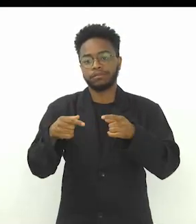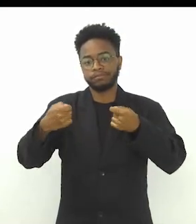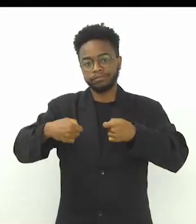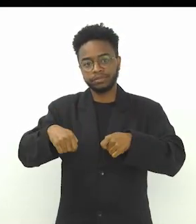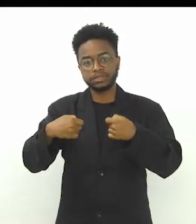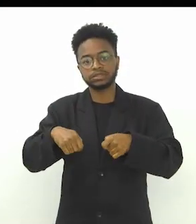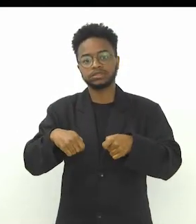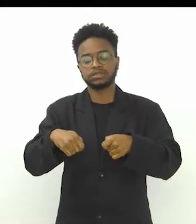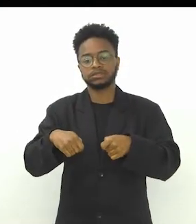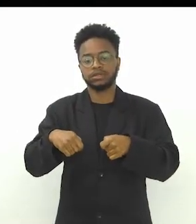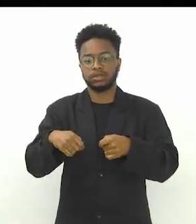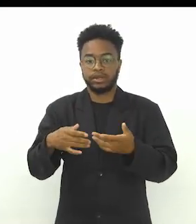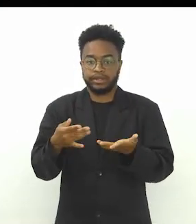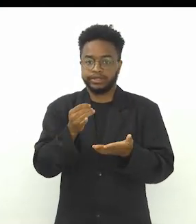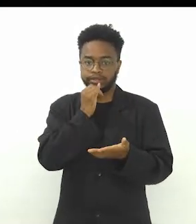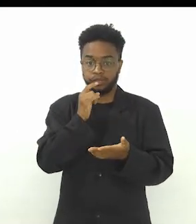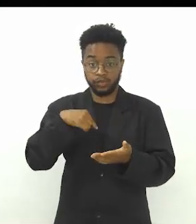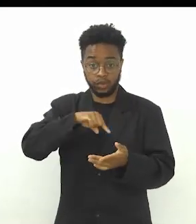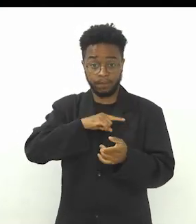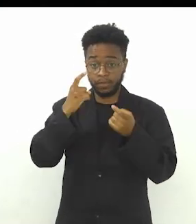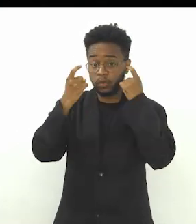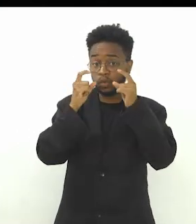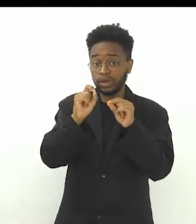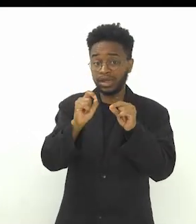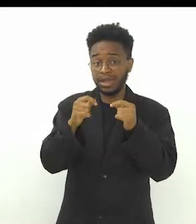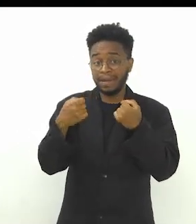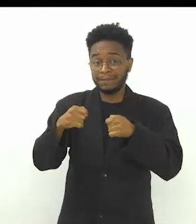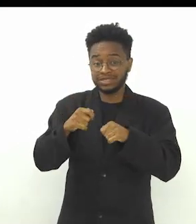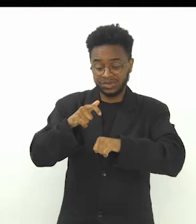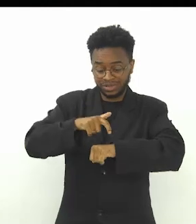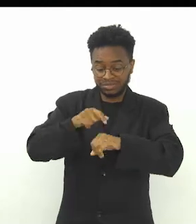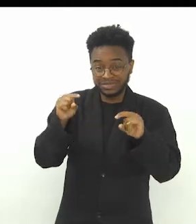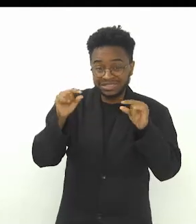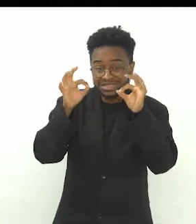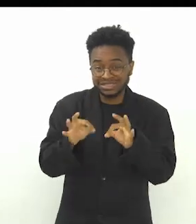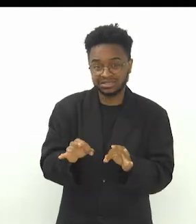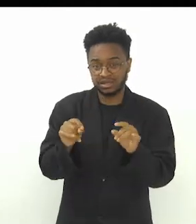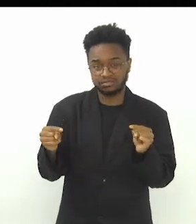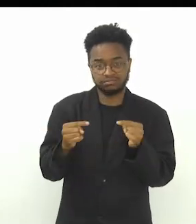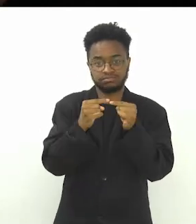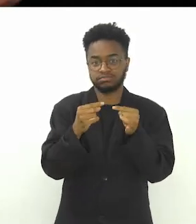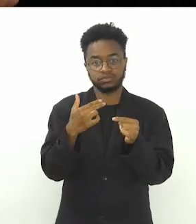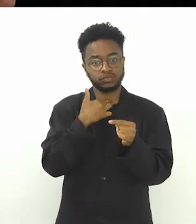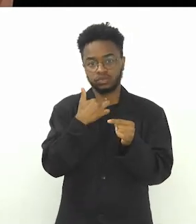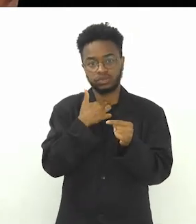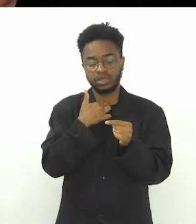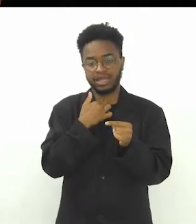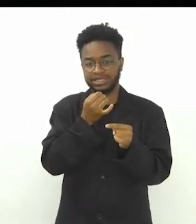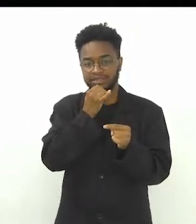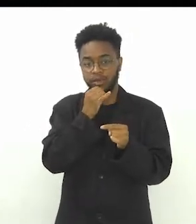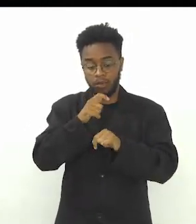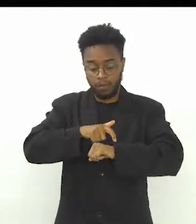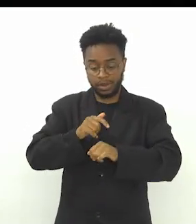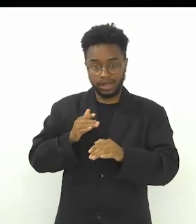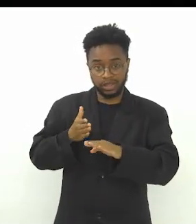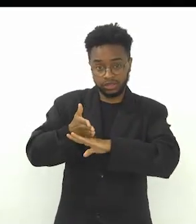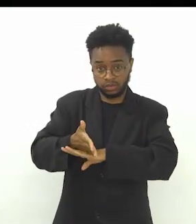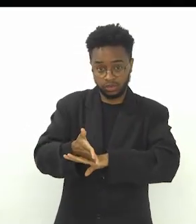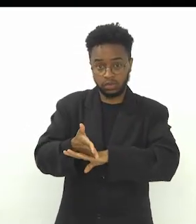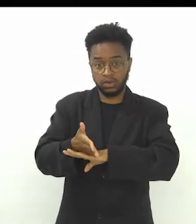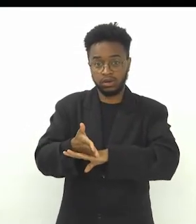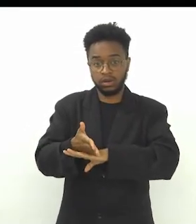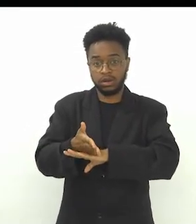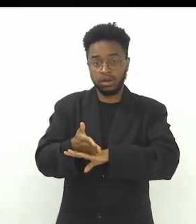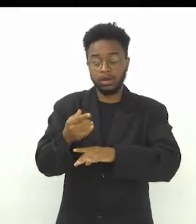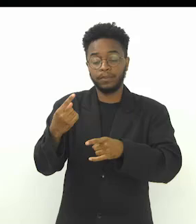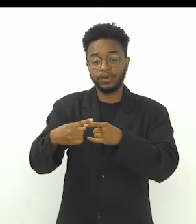tem que fazer toda, porque qual era a preocupação? Tinha que ser tudo muito cronometrado, porque a gente não podia depois, porque isso